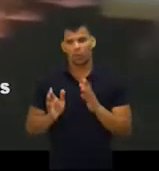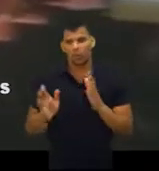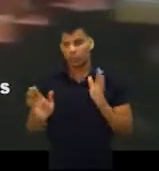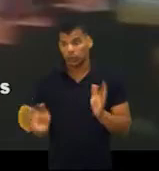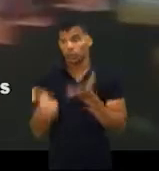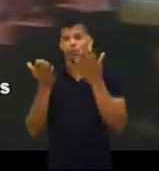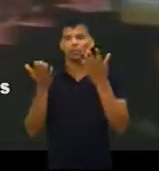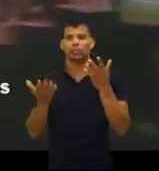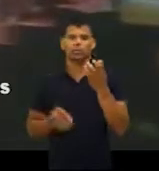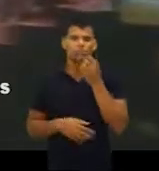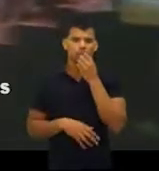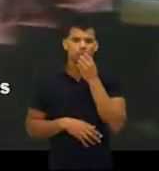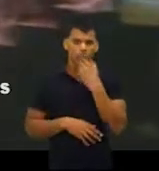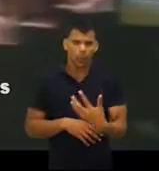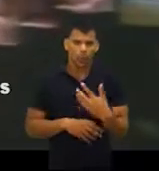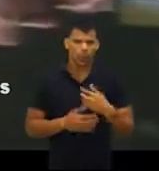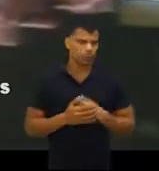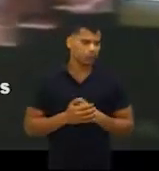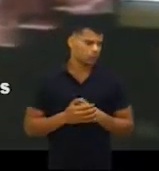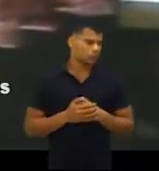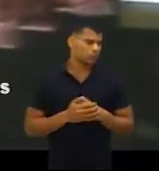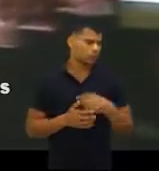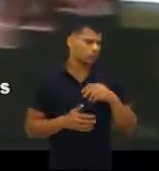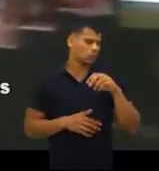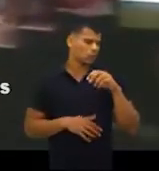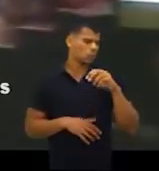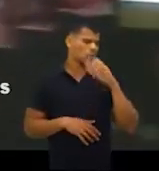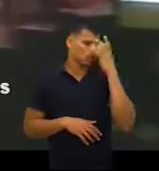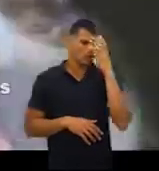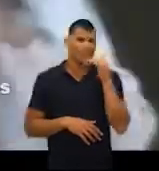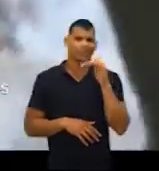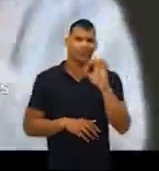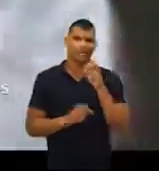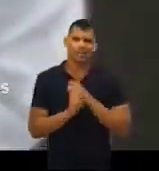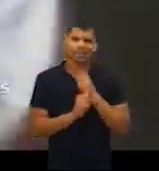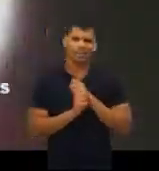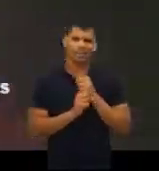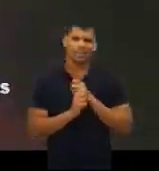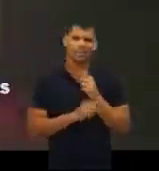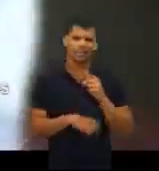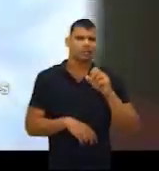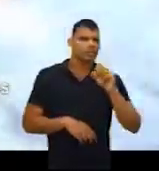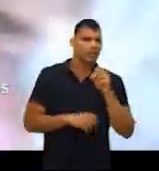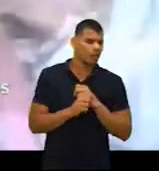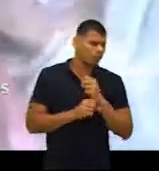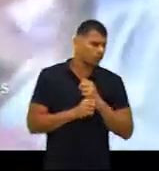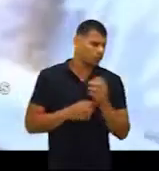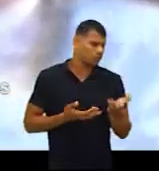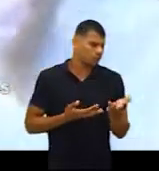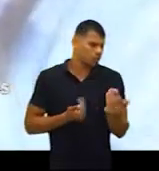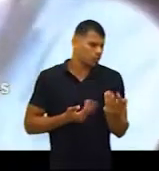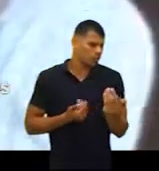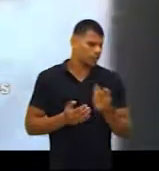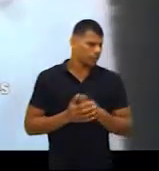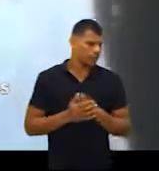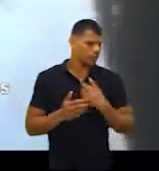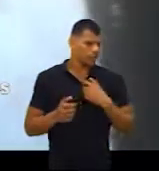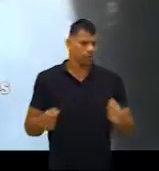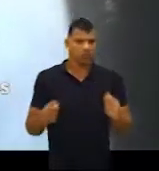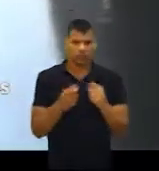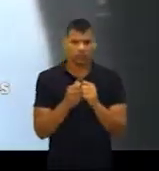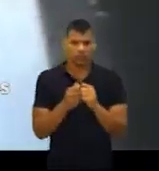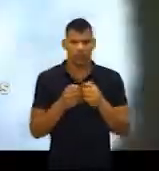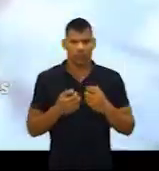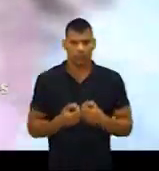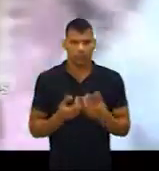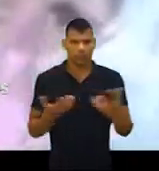e são pessoas de personalidade muito assim, 220, ligadas em 220, e que deram uma sacudida na minha